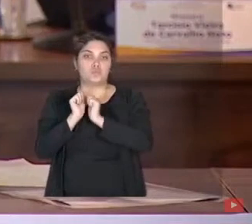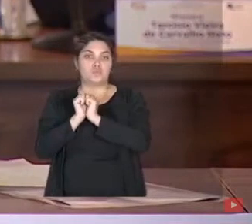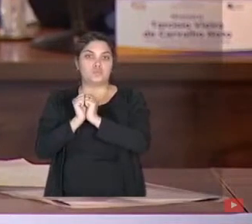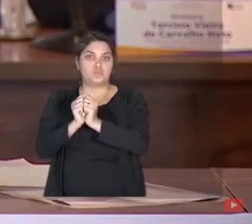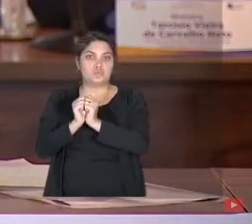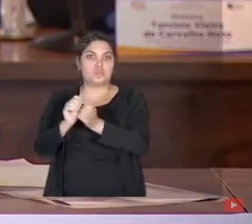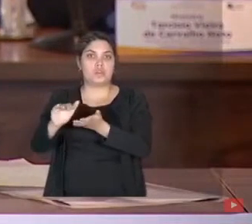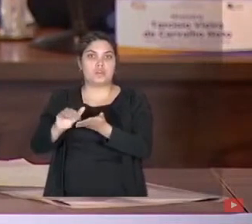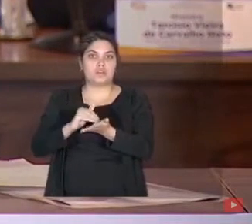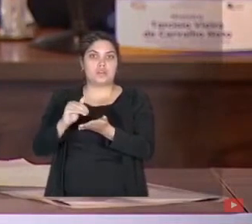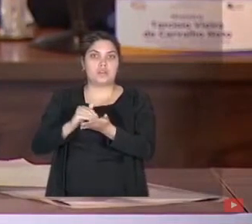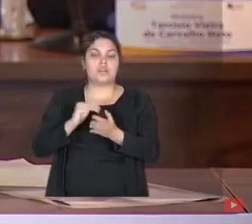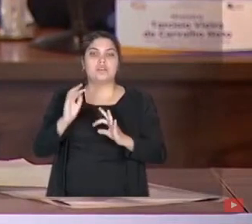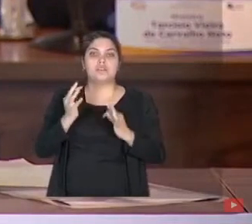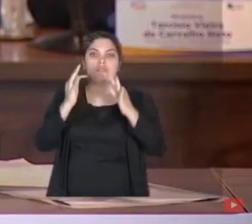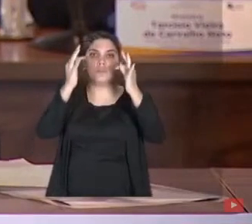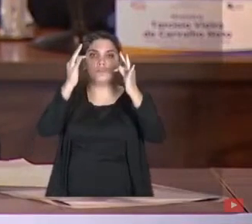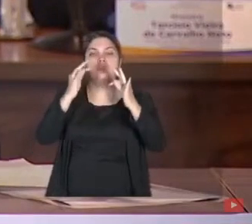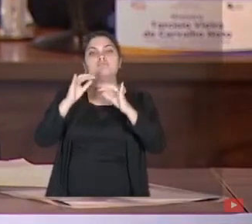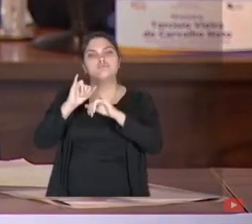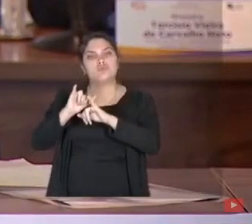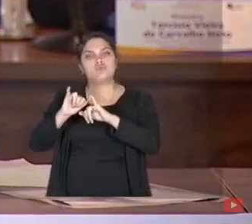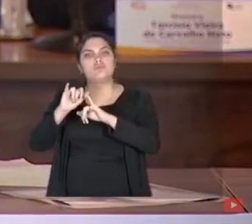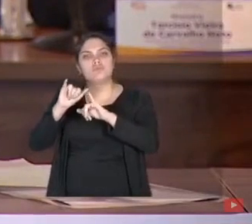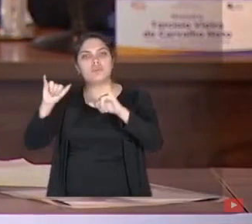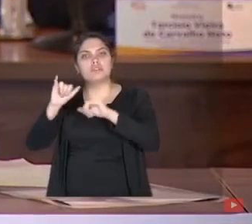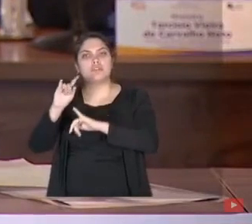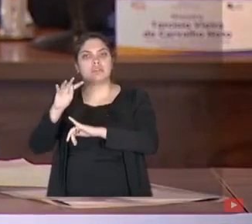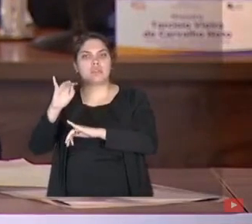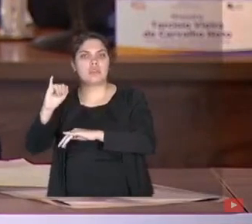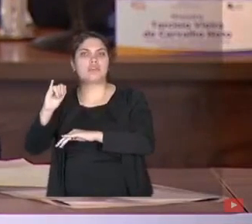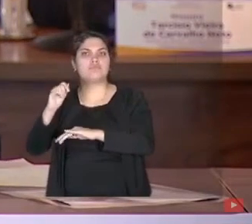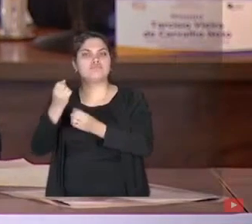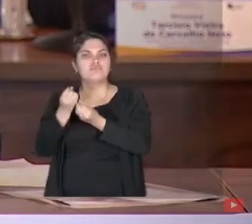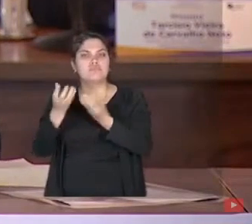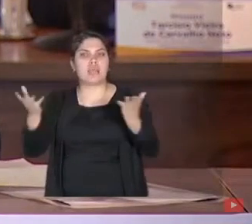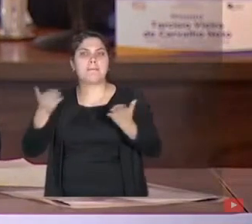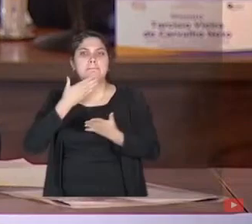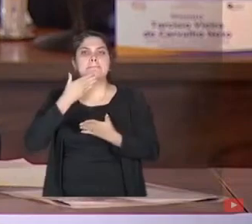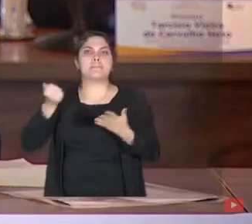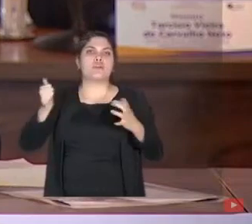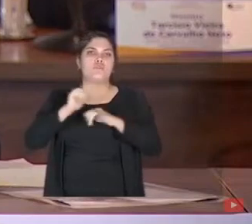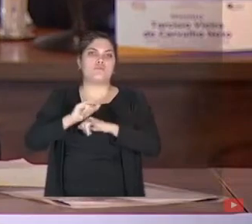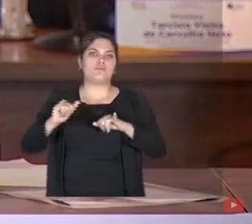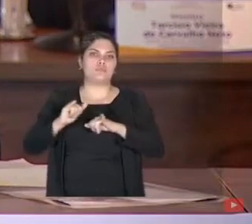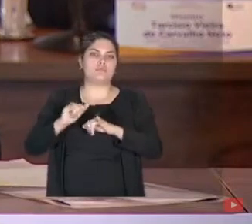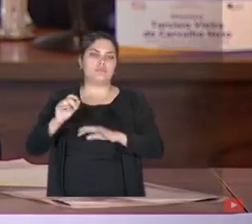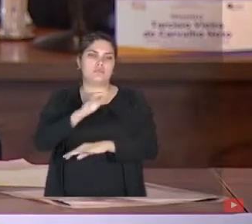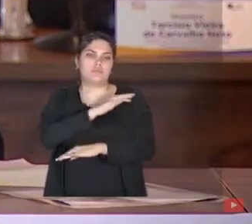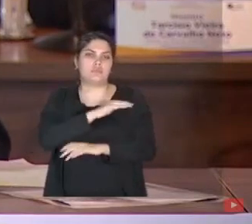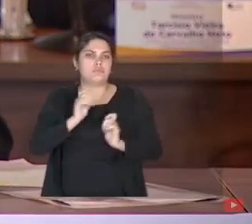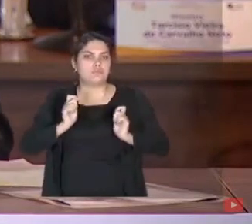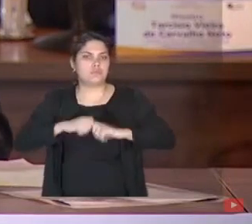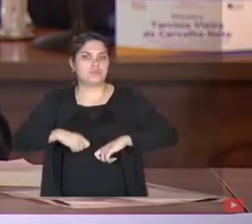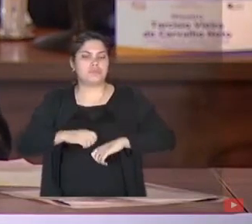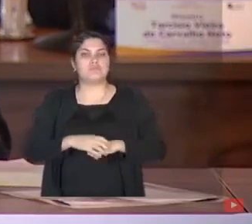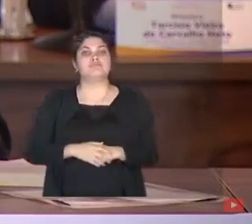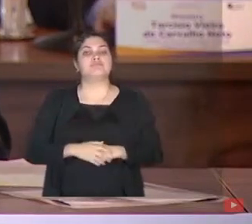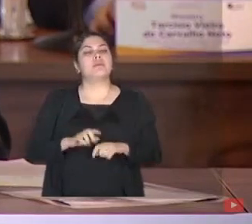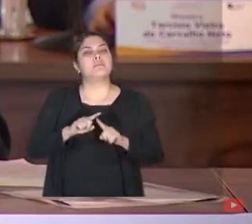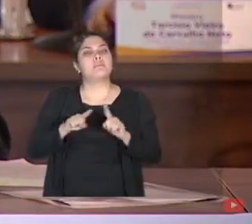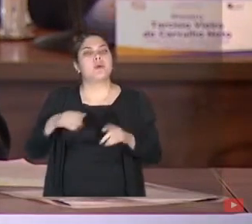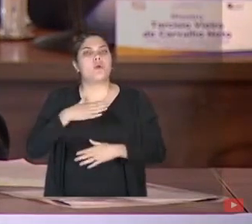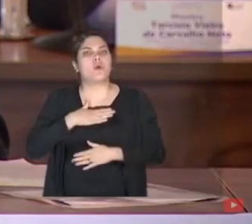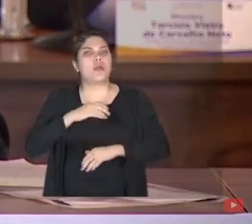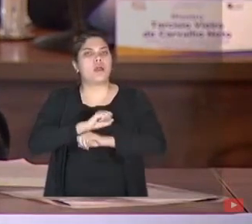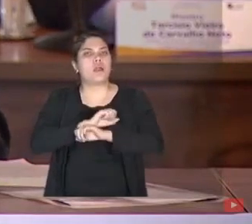a Secretaria de Tecnologia da Informação, de dar a explicação técnica possível. Porém, eu gostaria de